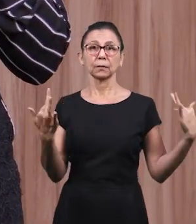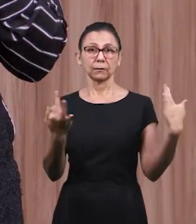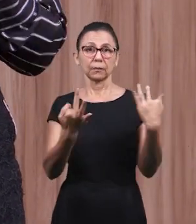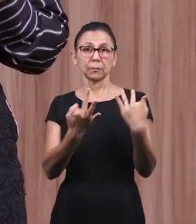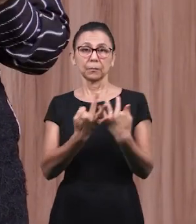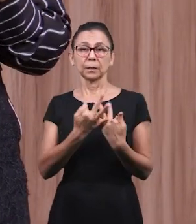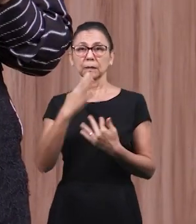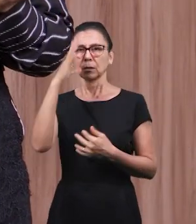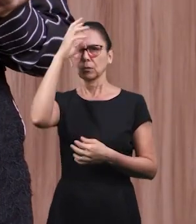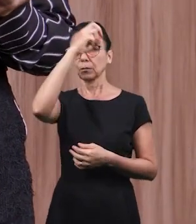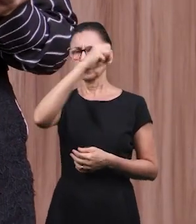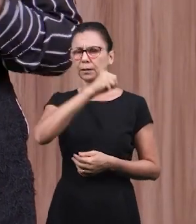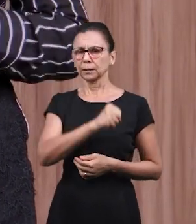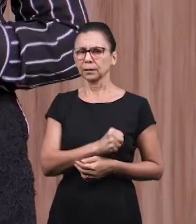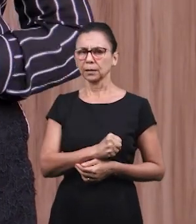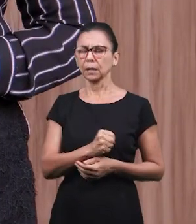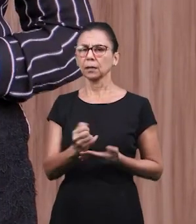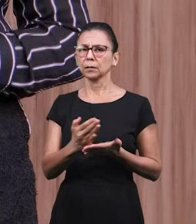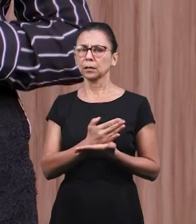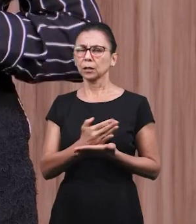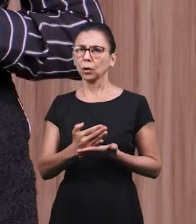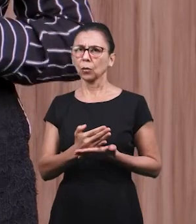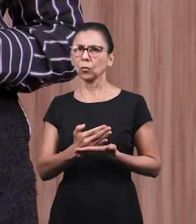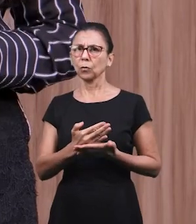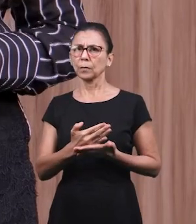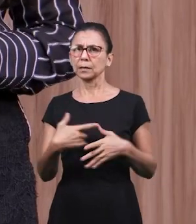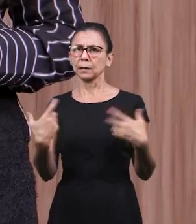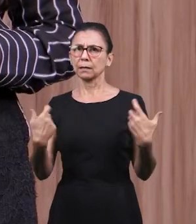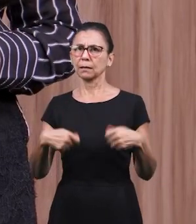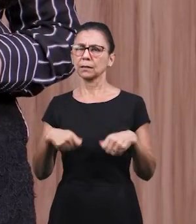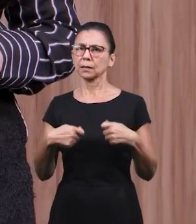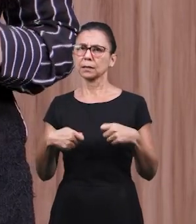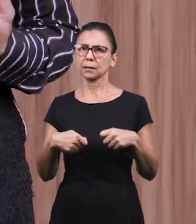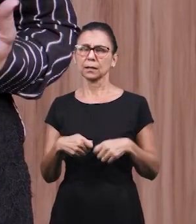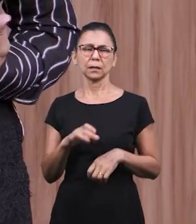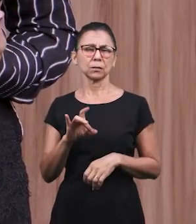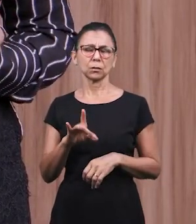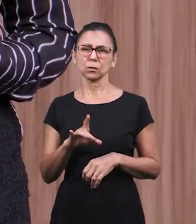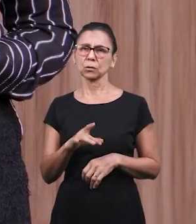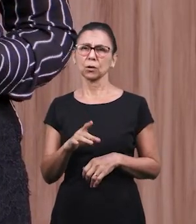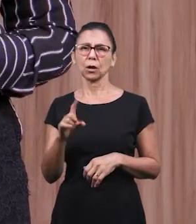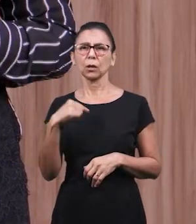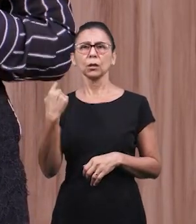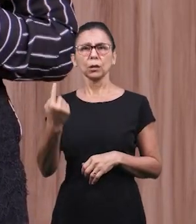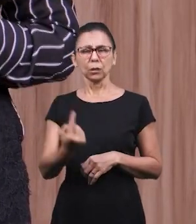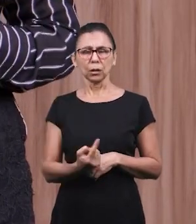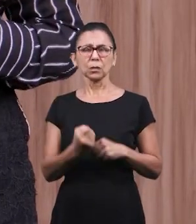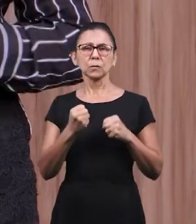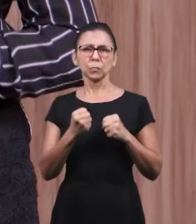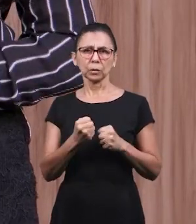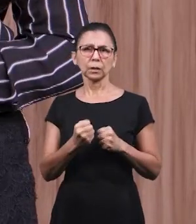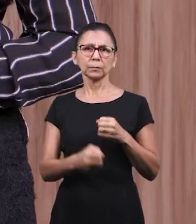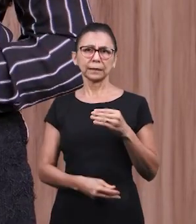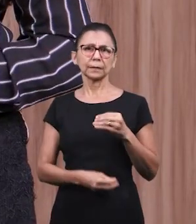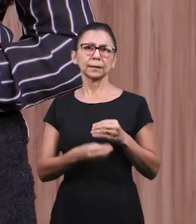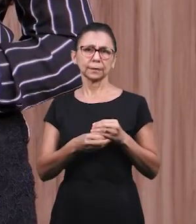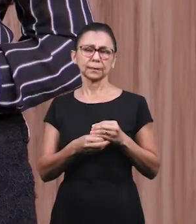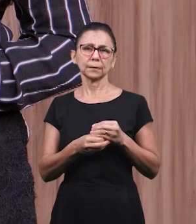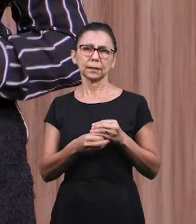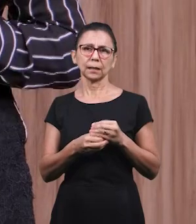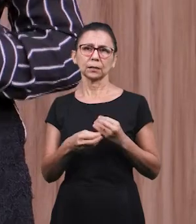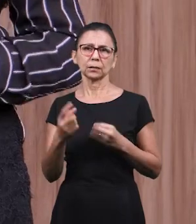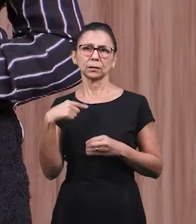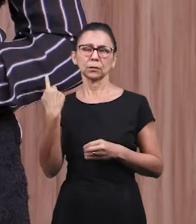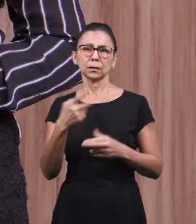mães, possamos compreender que algumas demandas só poderão ser supridas por nós, que somos os responsáveis